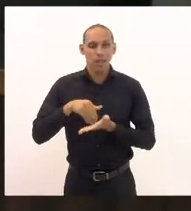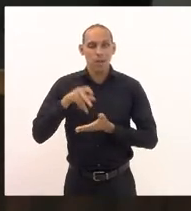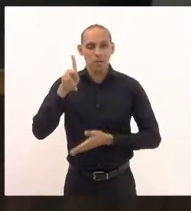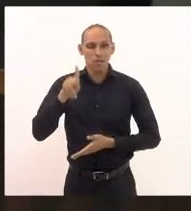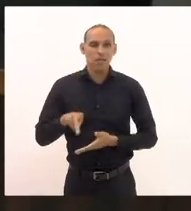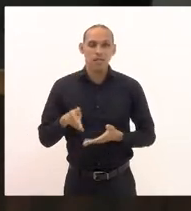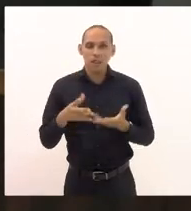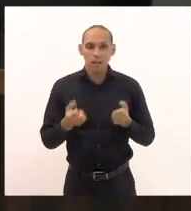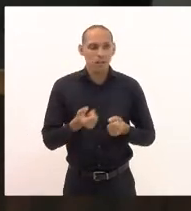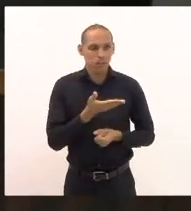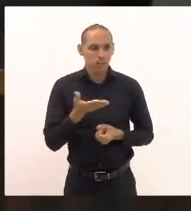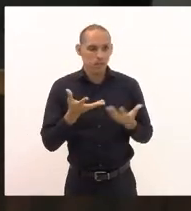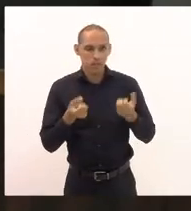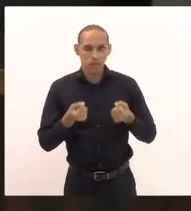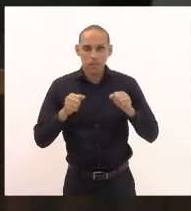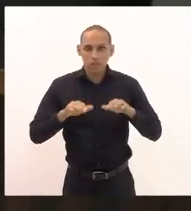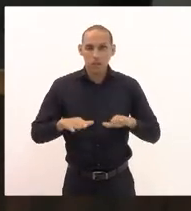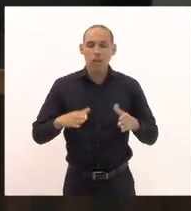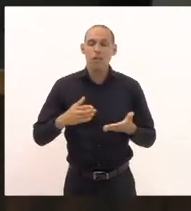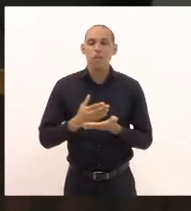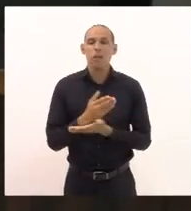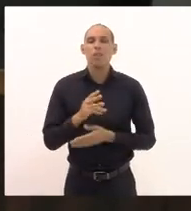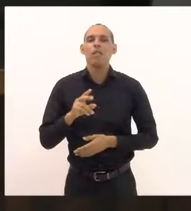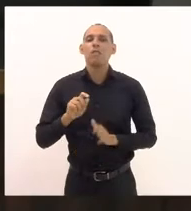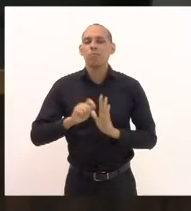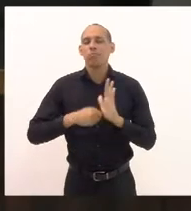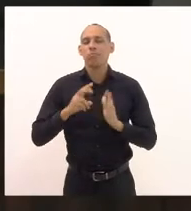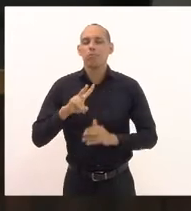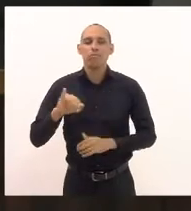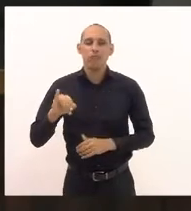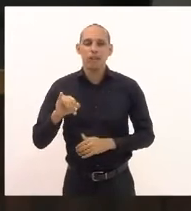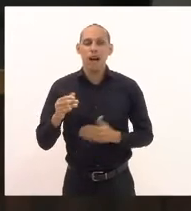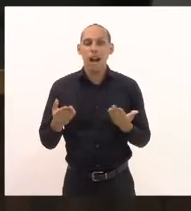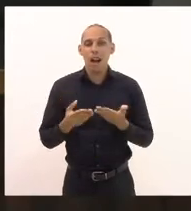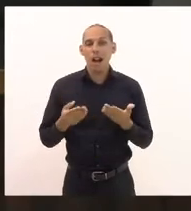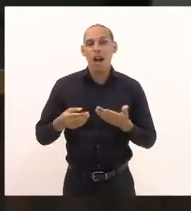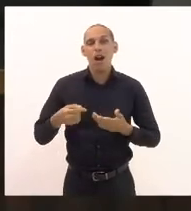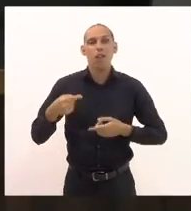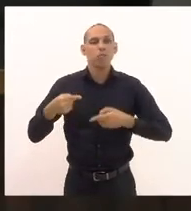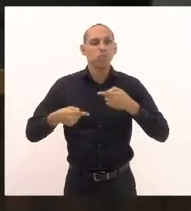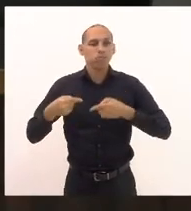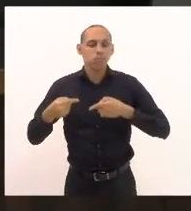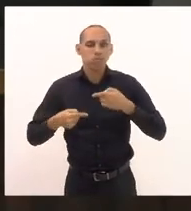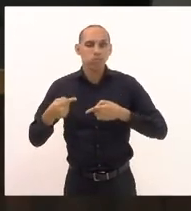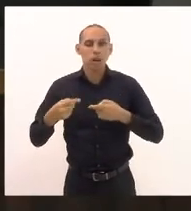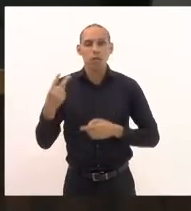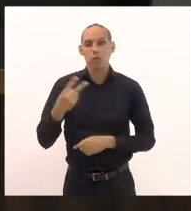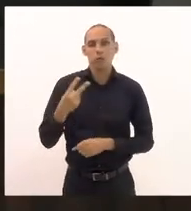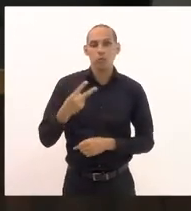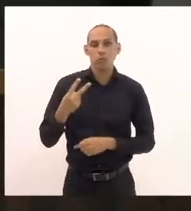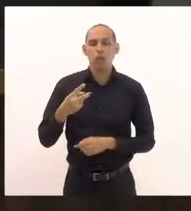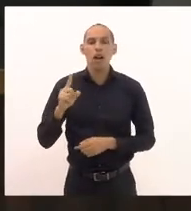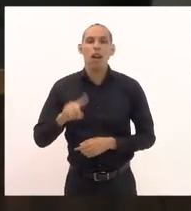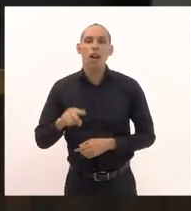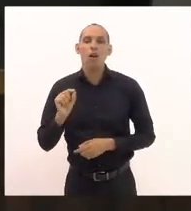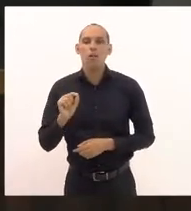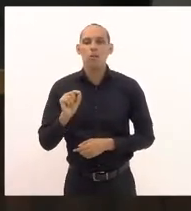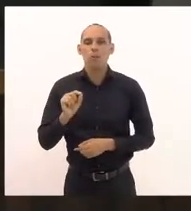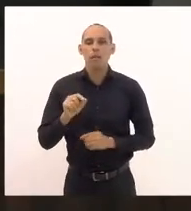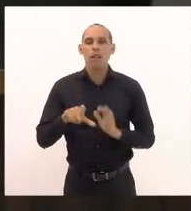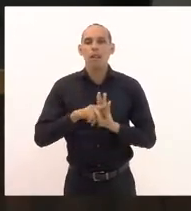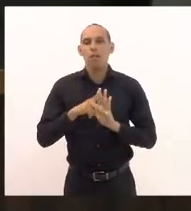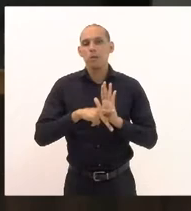que aprovam, eles como estão, aprovado, vai autógrafo. Em tramitação ordinária, em votação, em segunda discussão, redação do vencido, projeto de